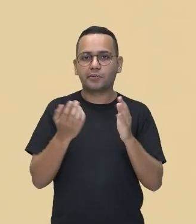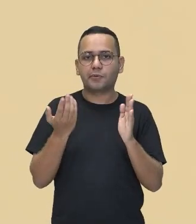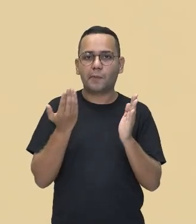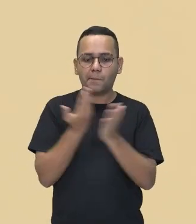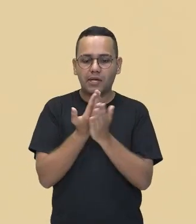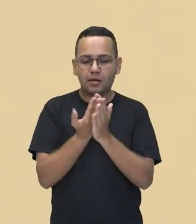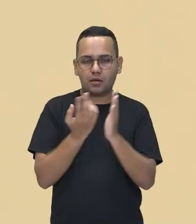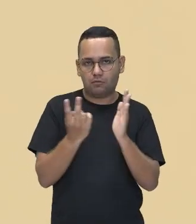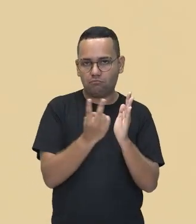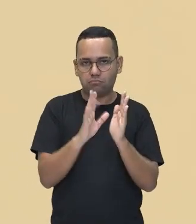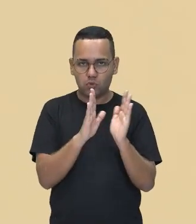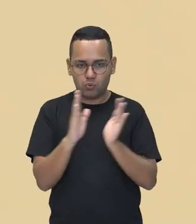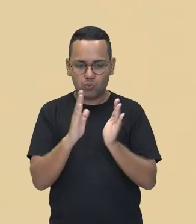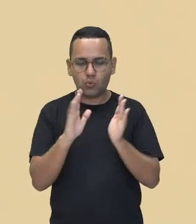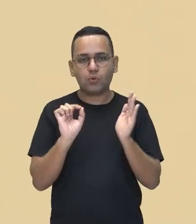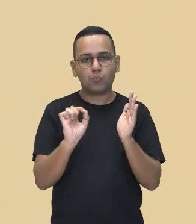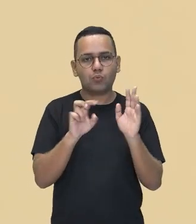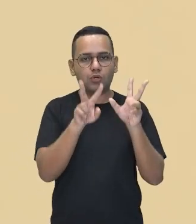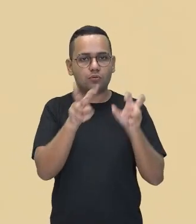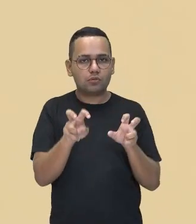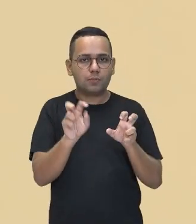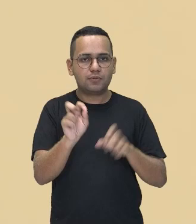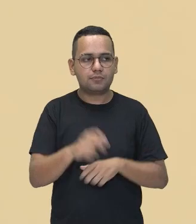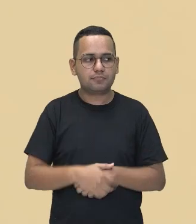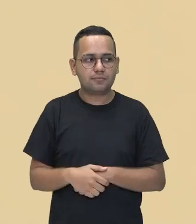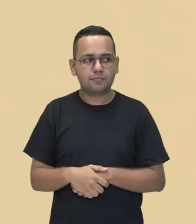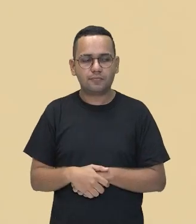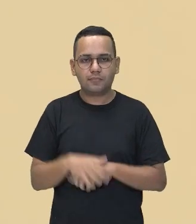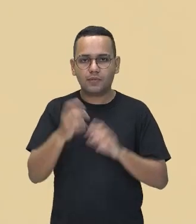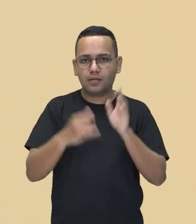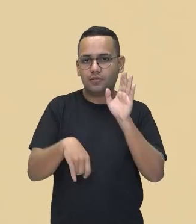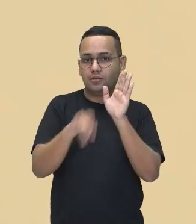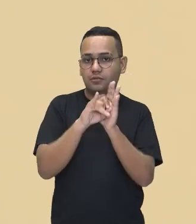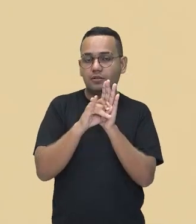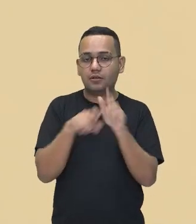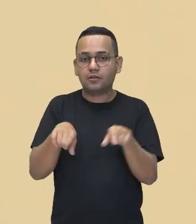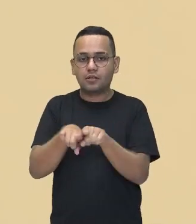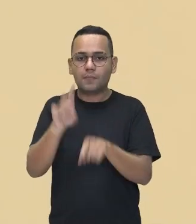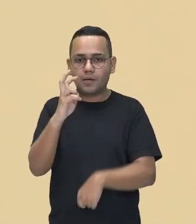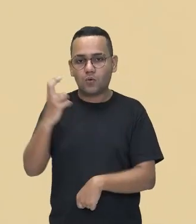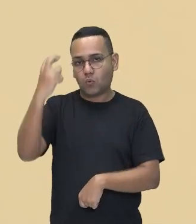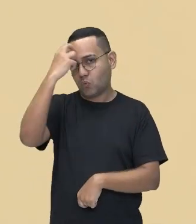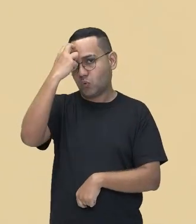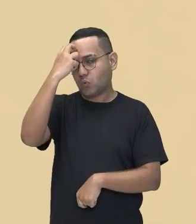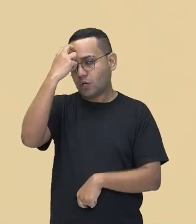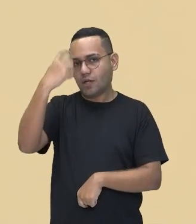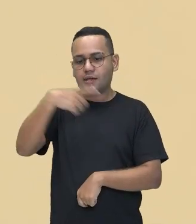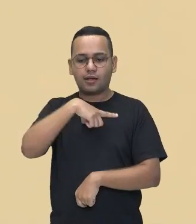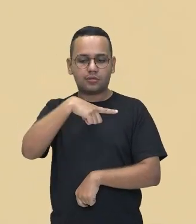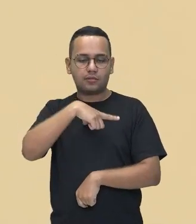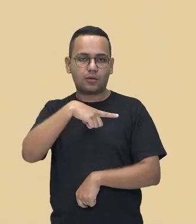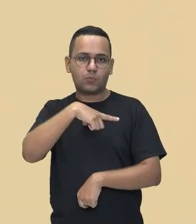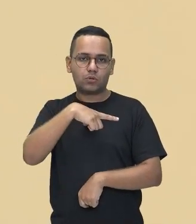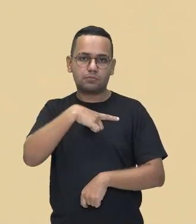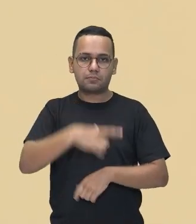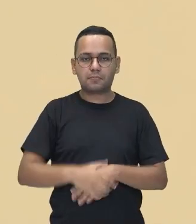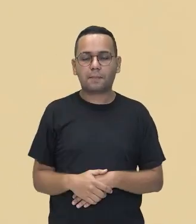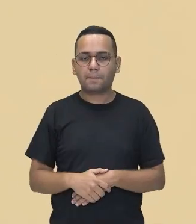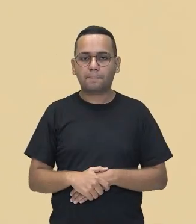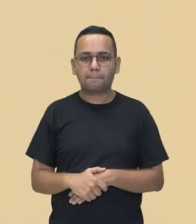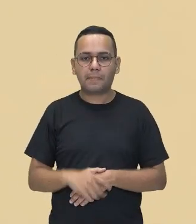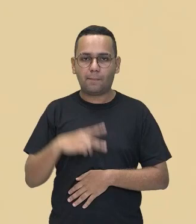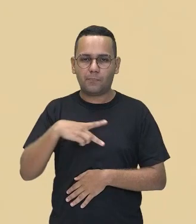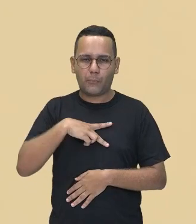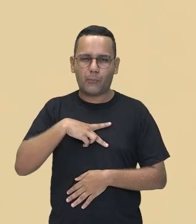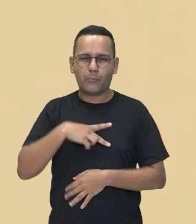exatamente sobre isso, né? Sobre a questão da identidade e a cultura a qual nós pertencemos, né? Então, por